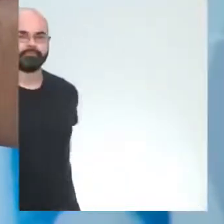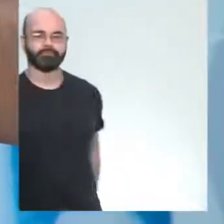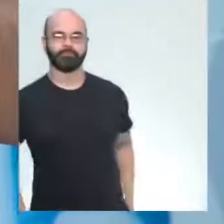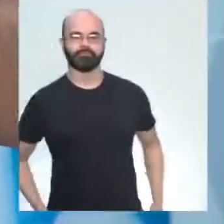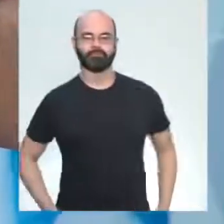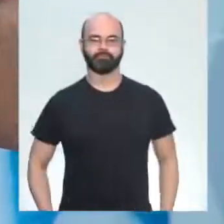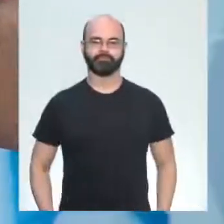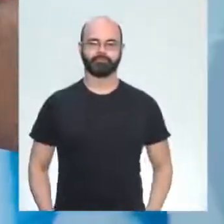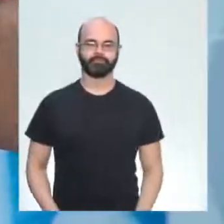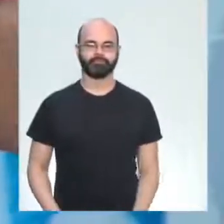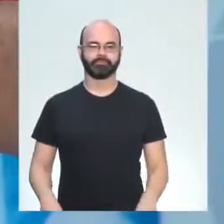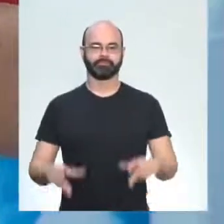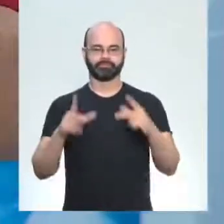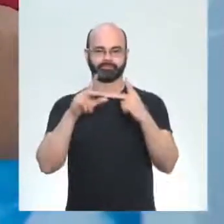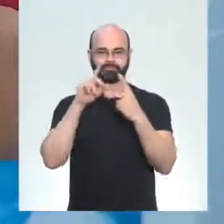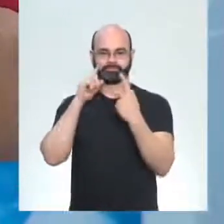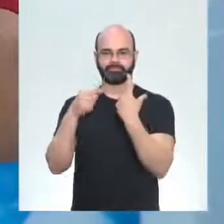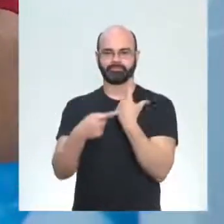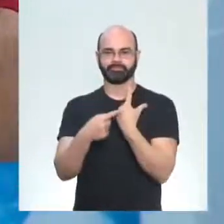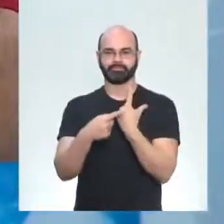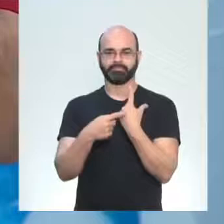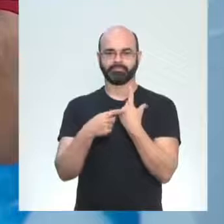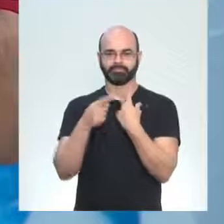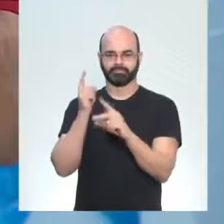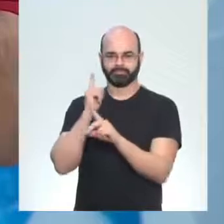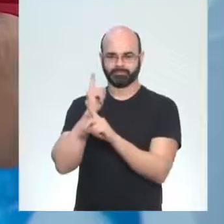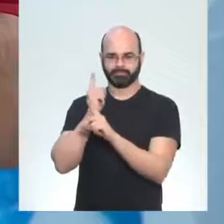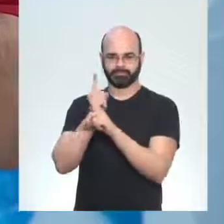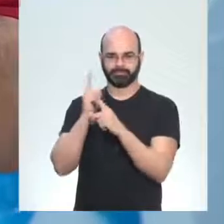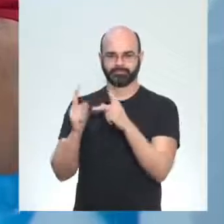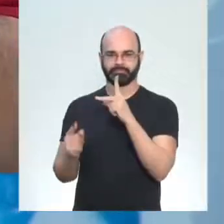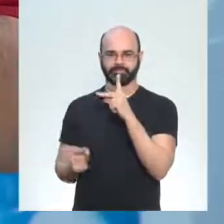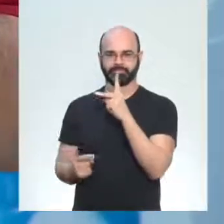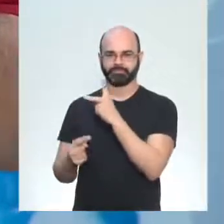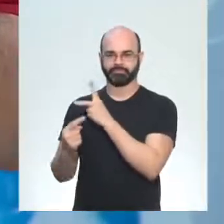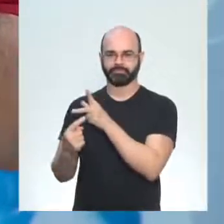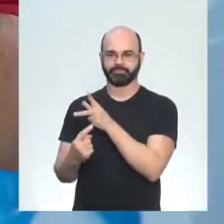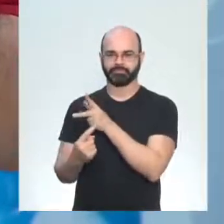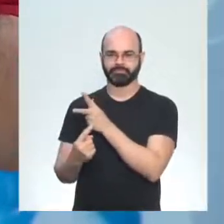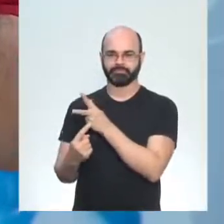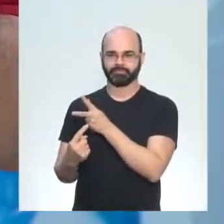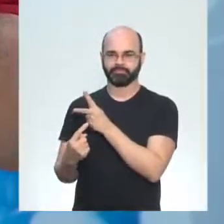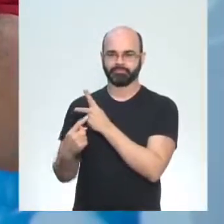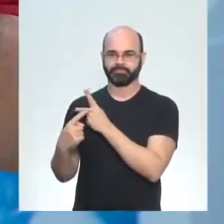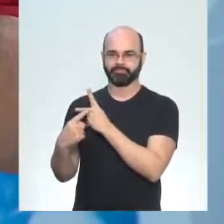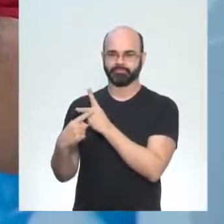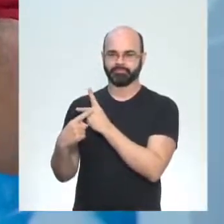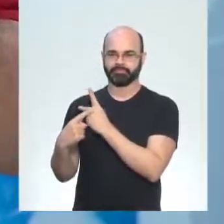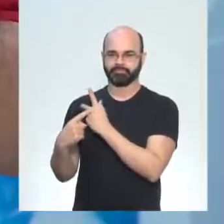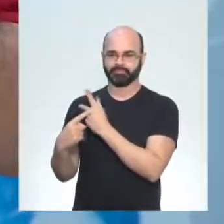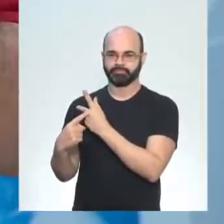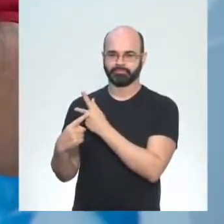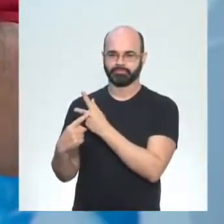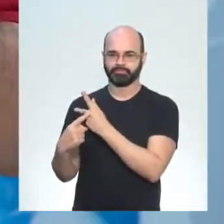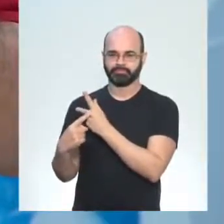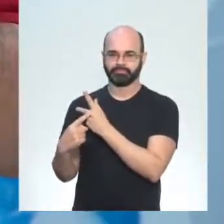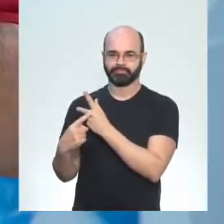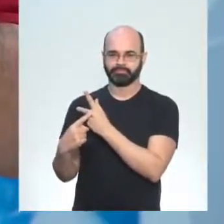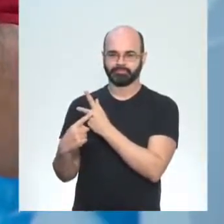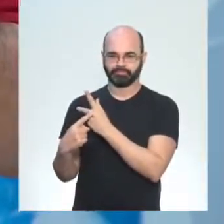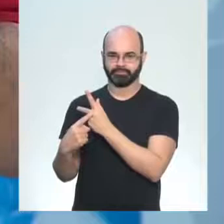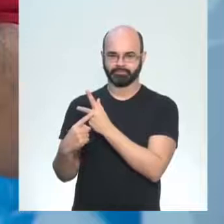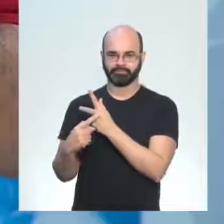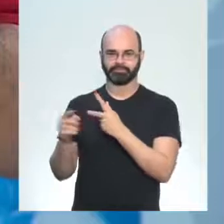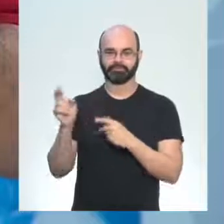vendo? A partir desse canto, Jonas, você percebe que tem 3 retas aí, ó. Dessa ponta, né? É a partir dessa ponta aqui que nós chamamos